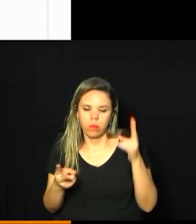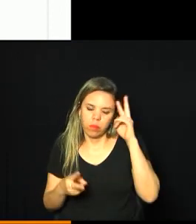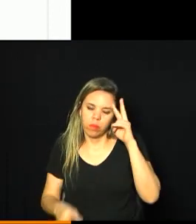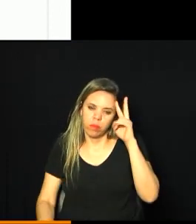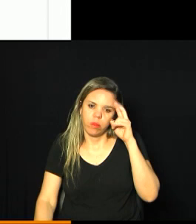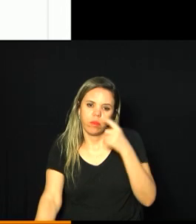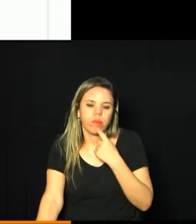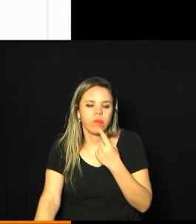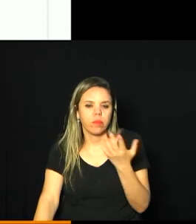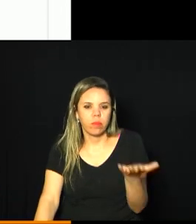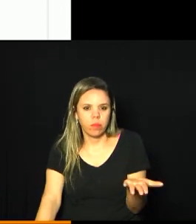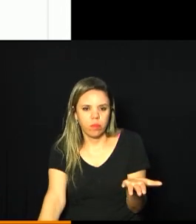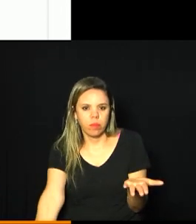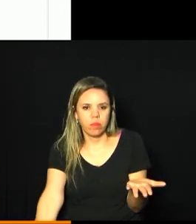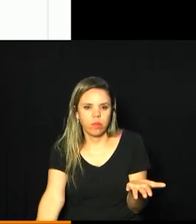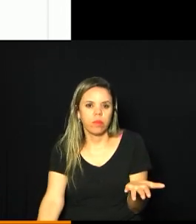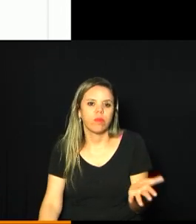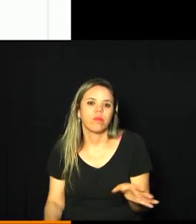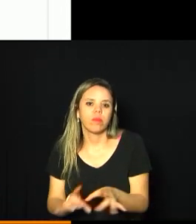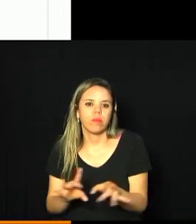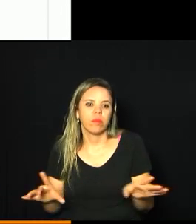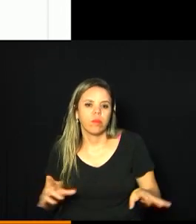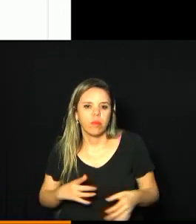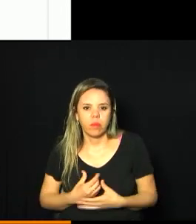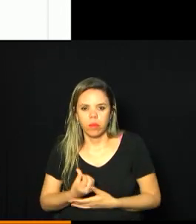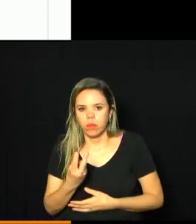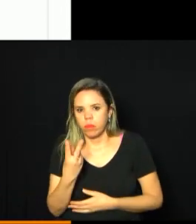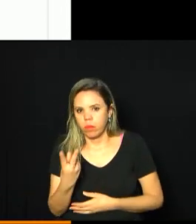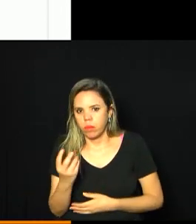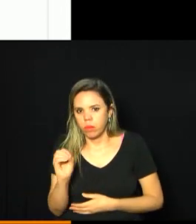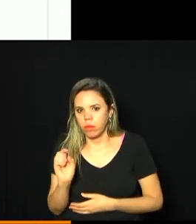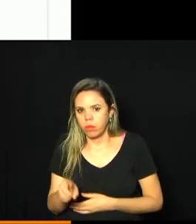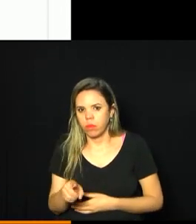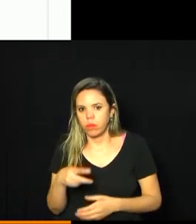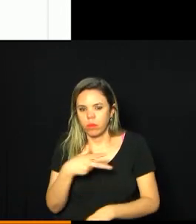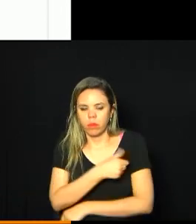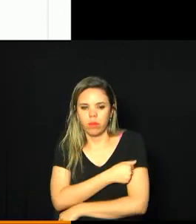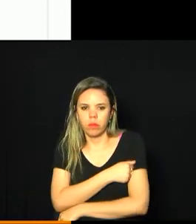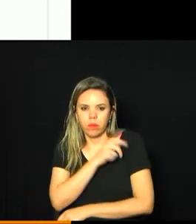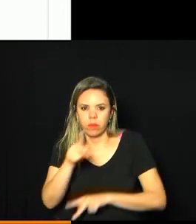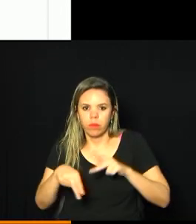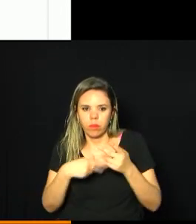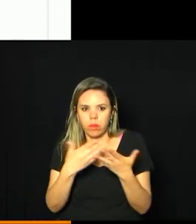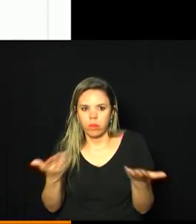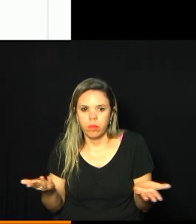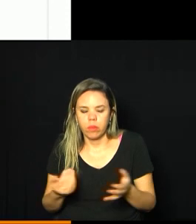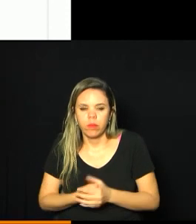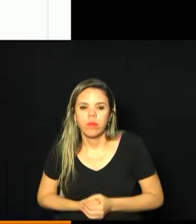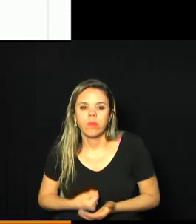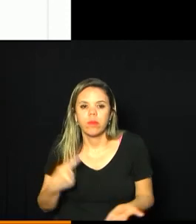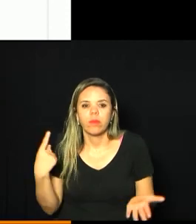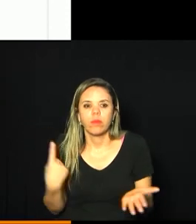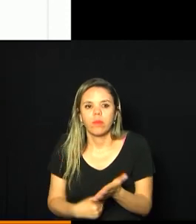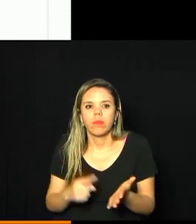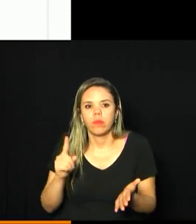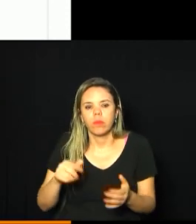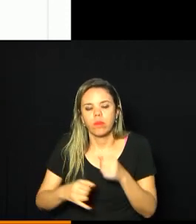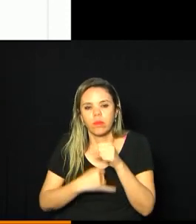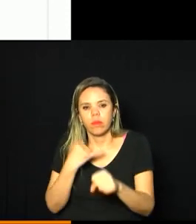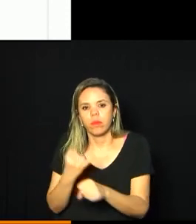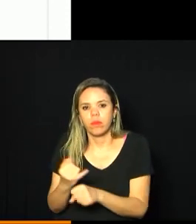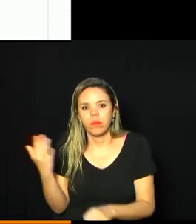que Campinas disponibilizou mais de 20 mil doses para esse público. O agendamento é no